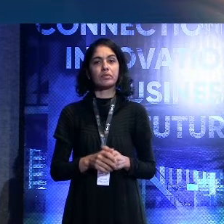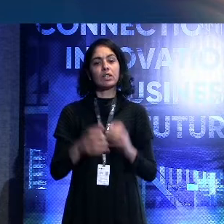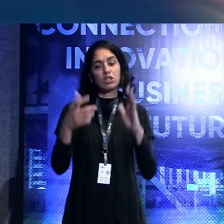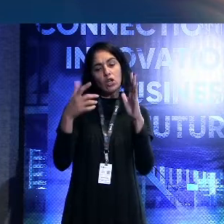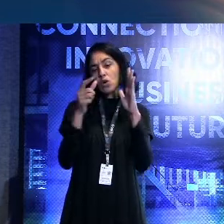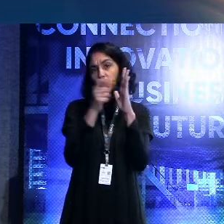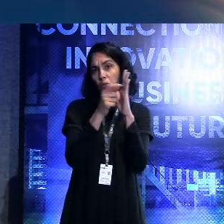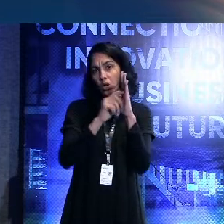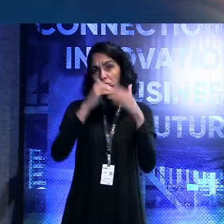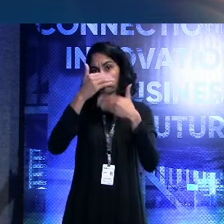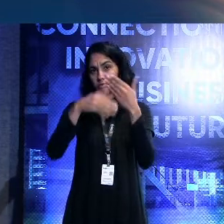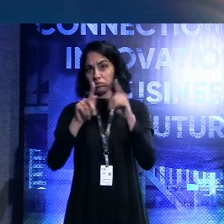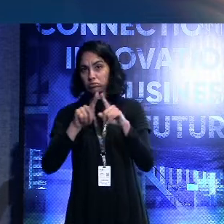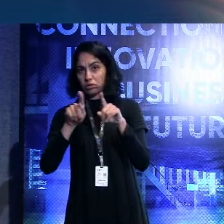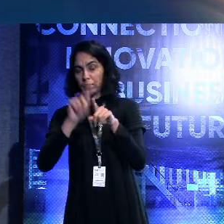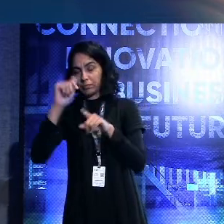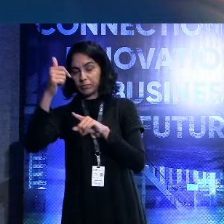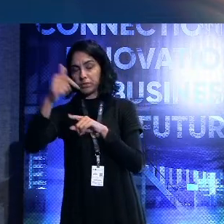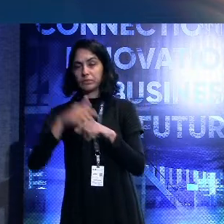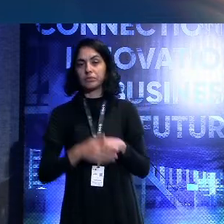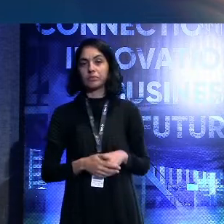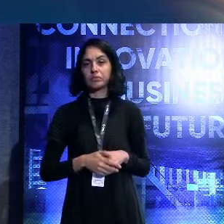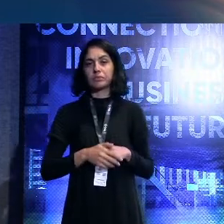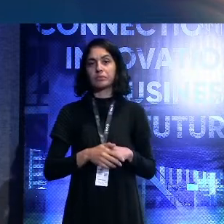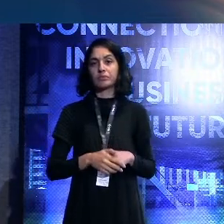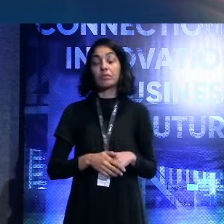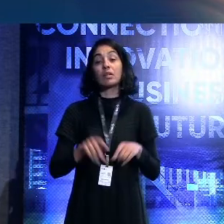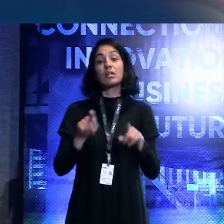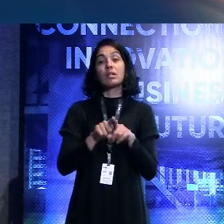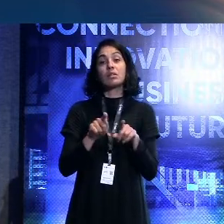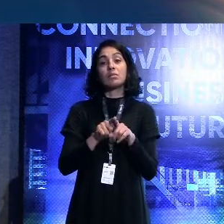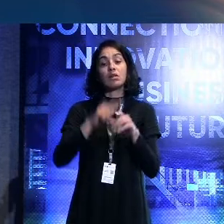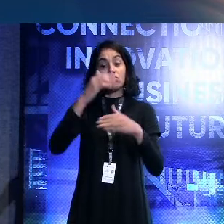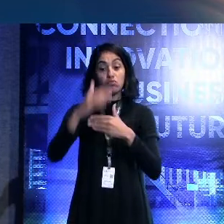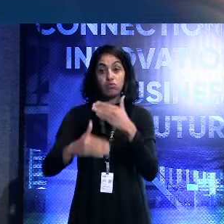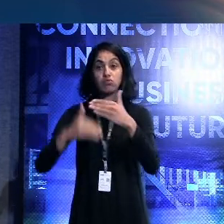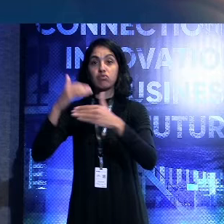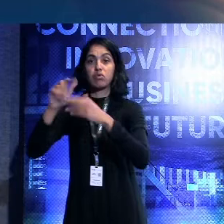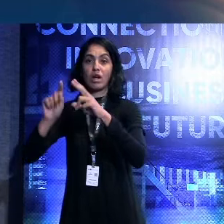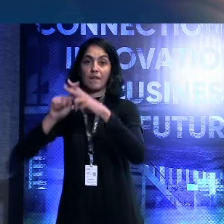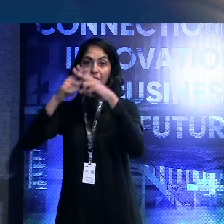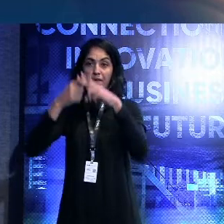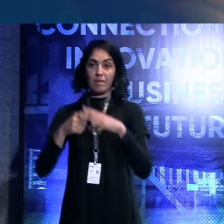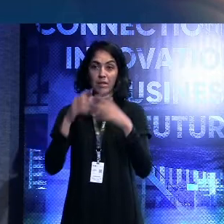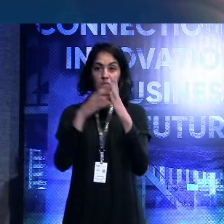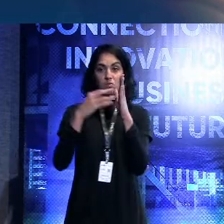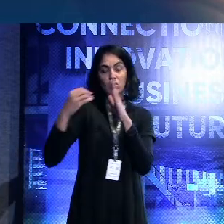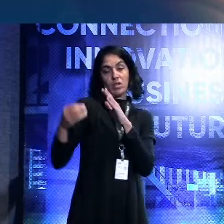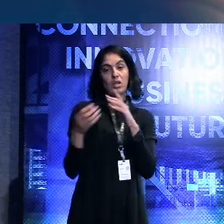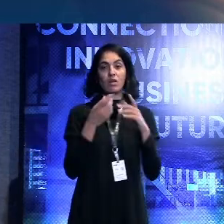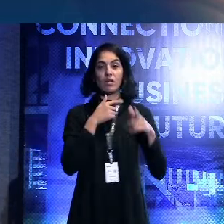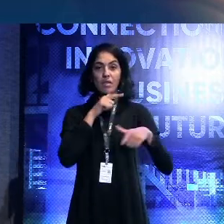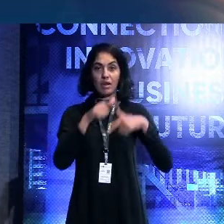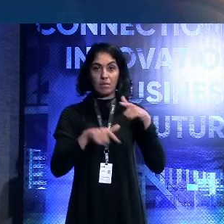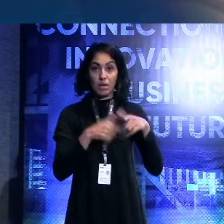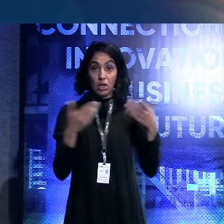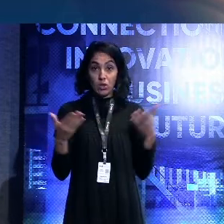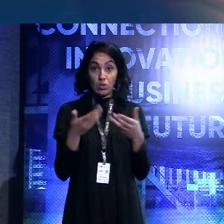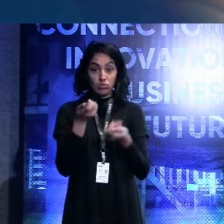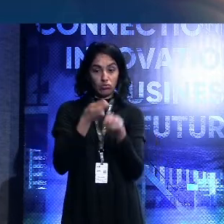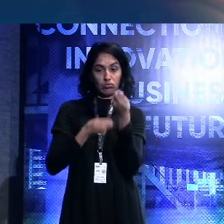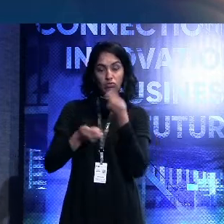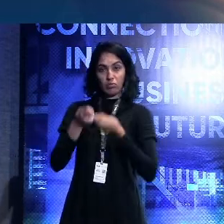frente. E, a partir disso, o 5º pilar, da evolução das ferramentas e do modelo de trabalho. Hoje, por exemplo, o nosso time administrativo, de